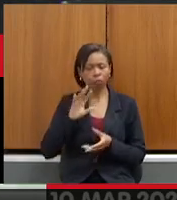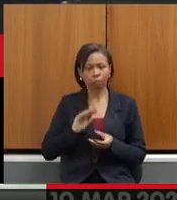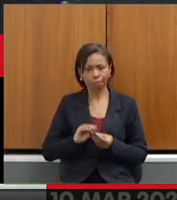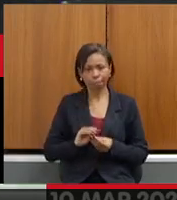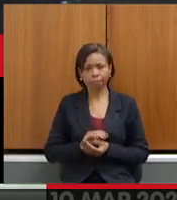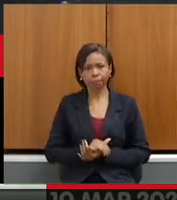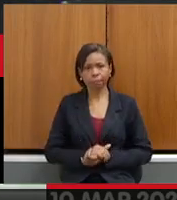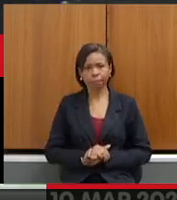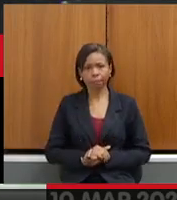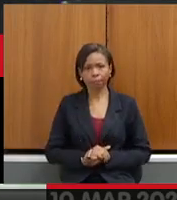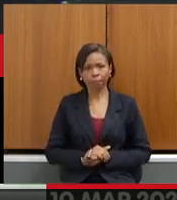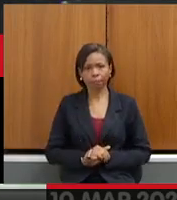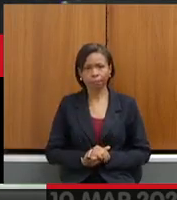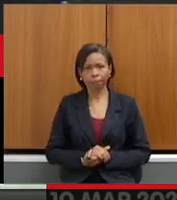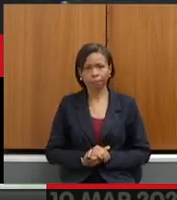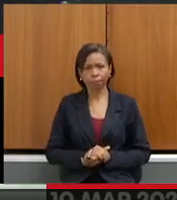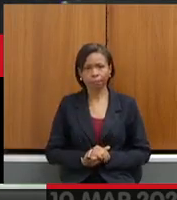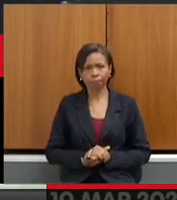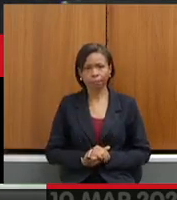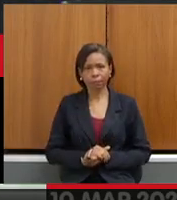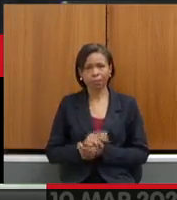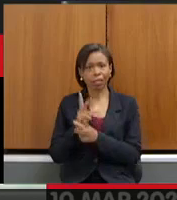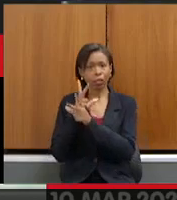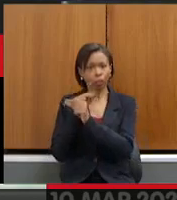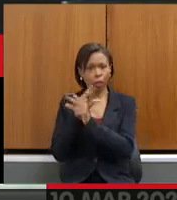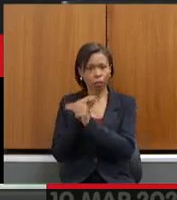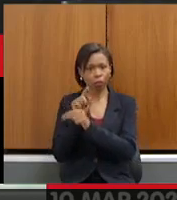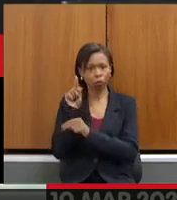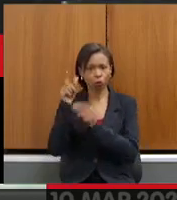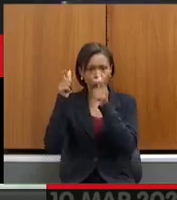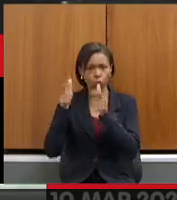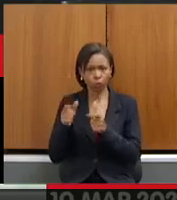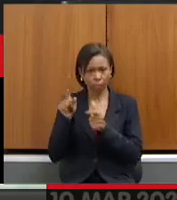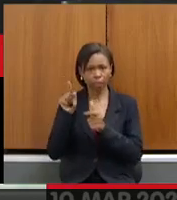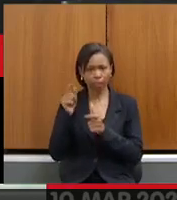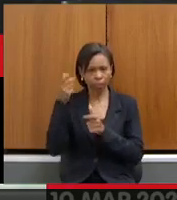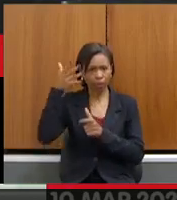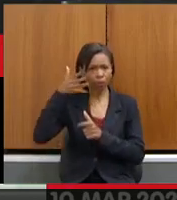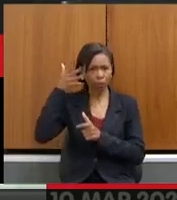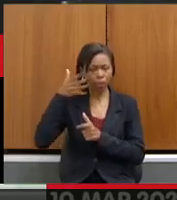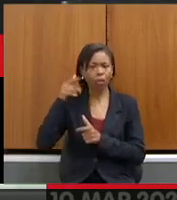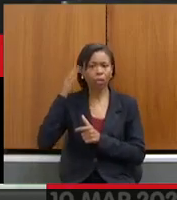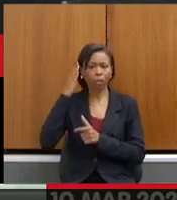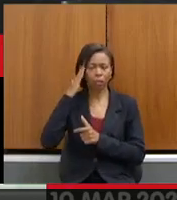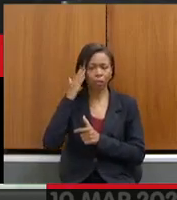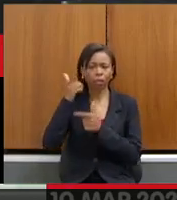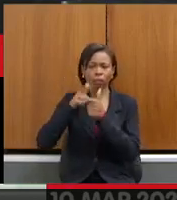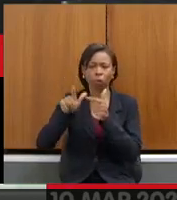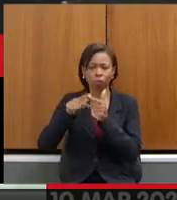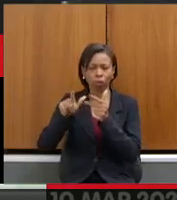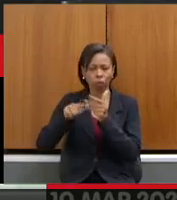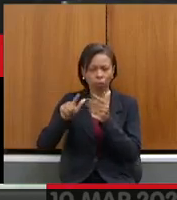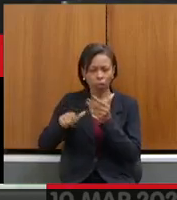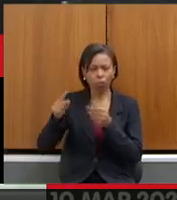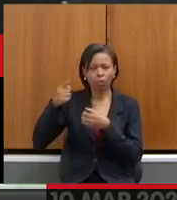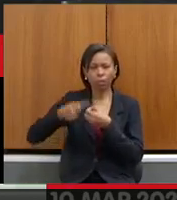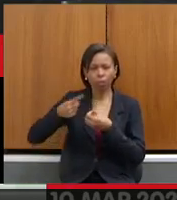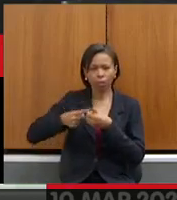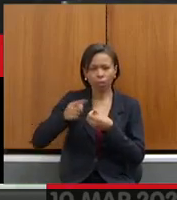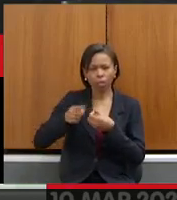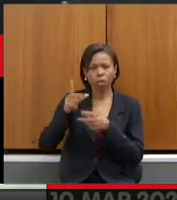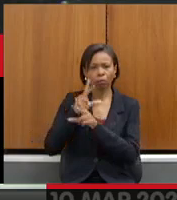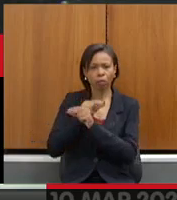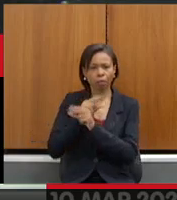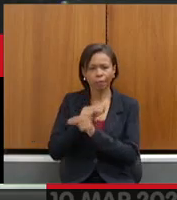e falando diretamente Patos de Minas o deputado ele tá aqui no isso aí dos problemas que atravessa a sua cidade com